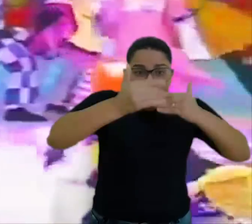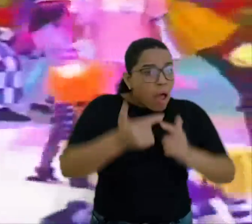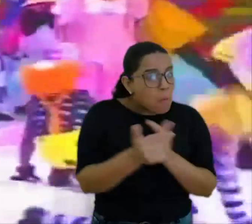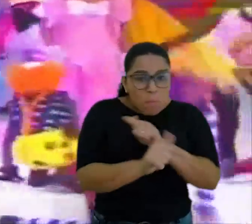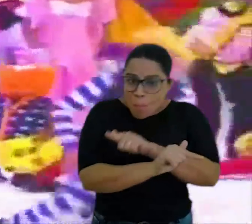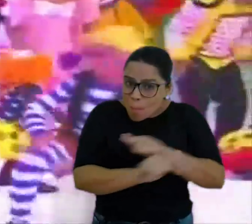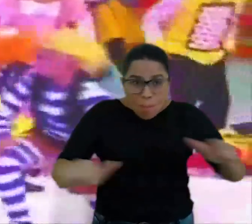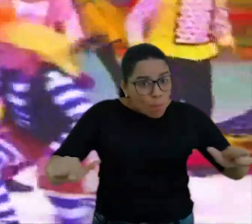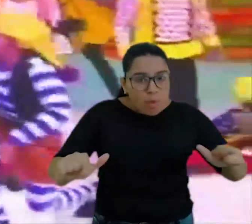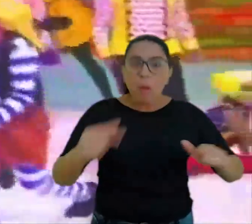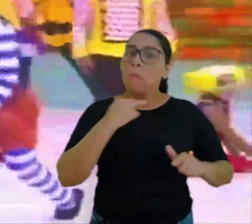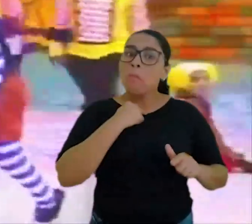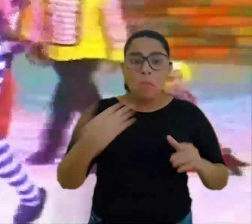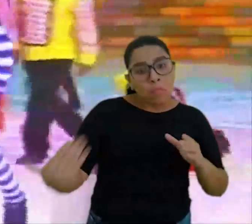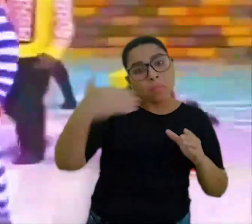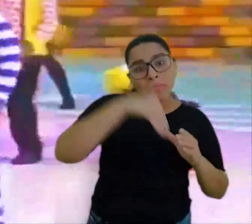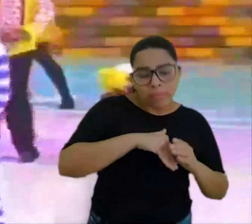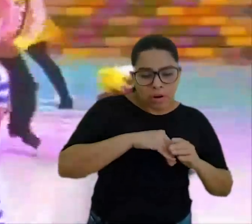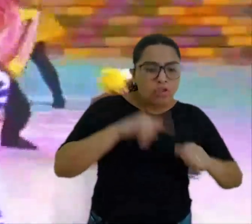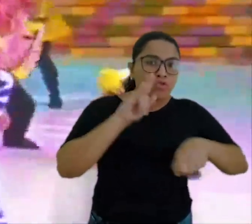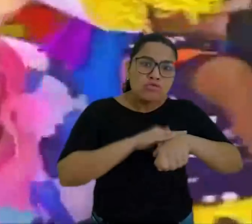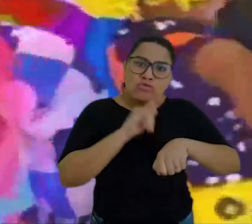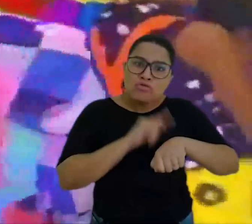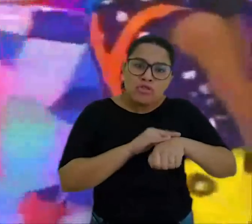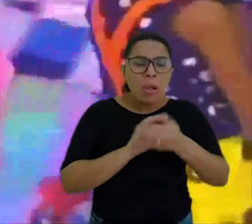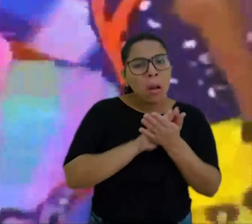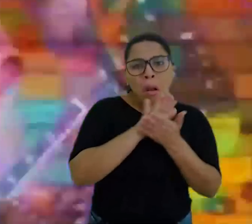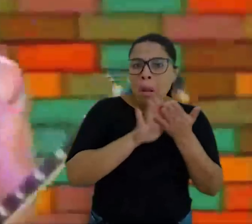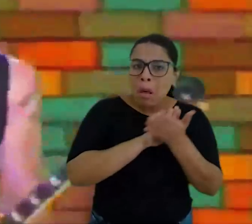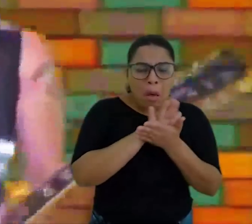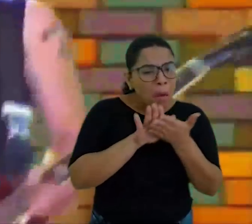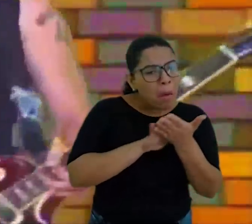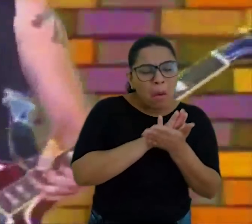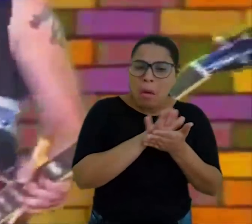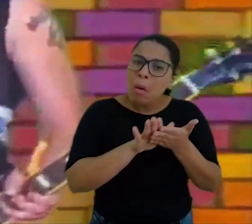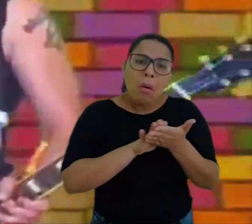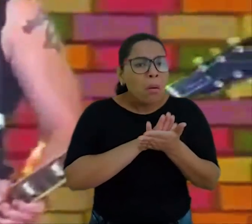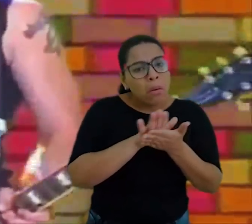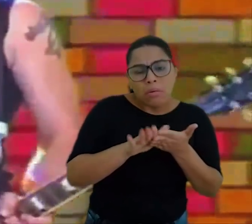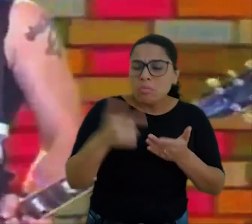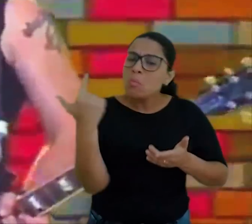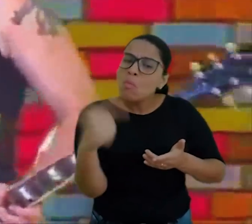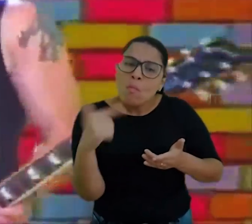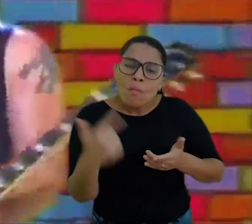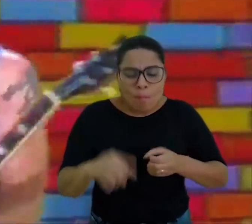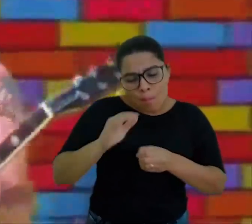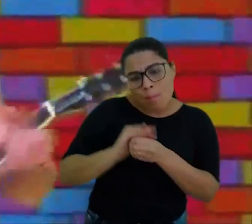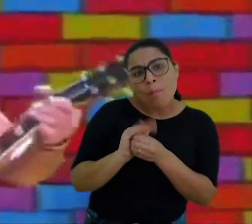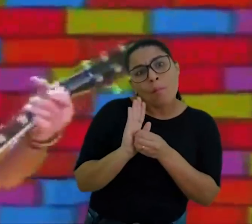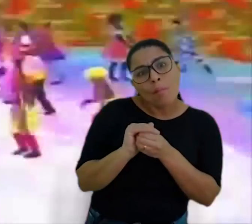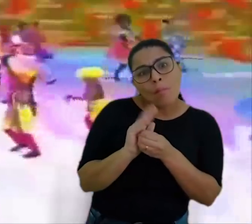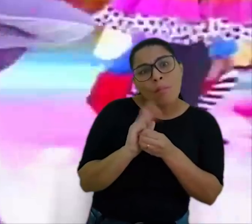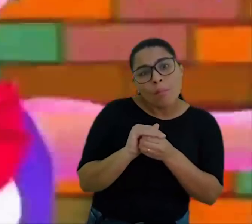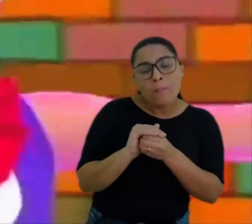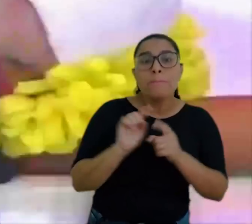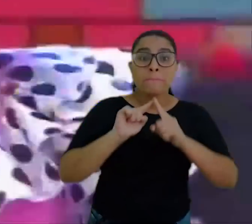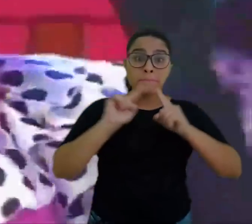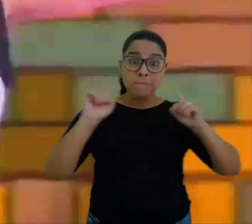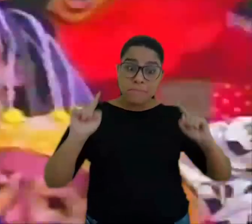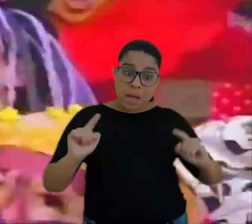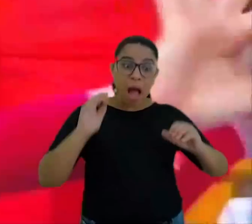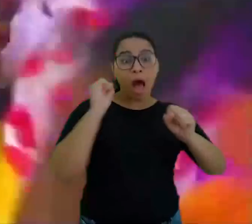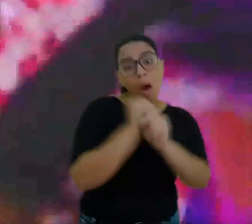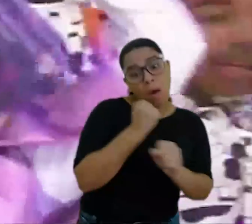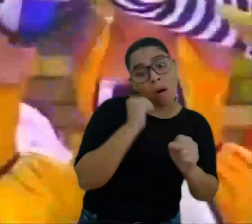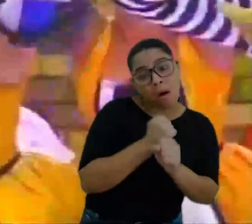parede, ninguém podia fazer xixi, porque pinico não tinha ali, mas era feita com